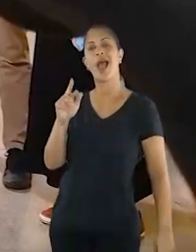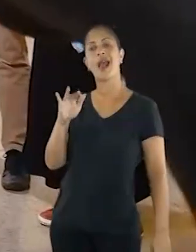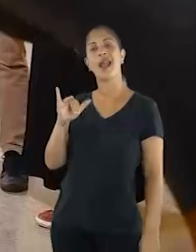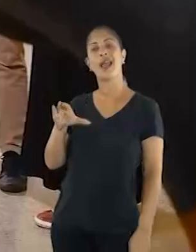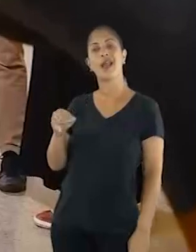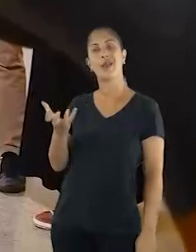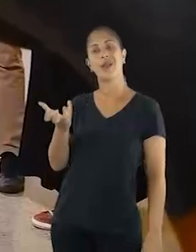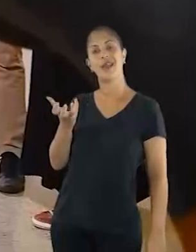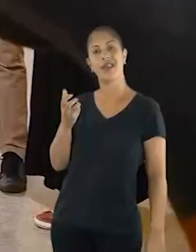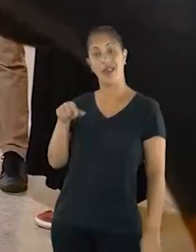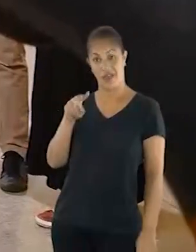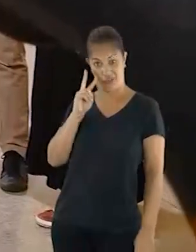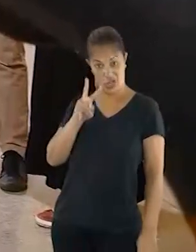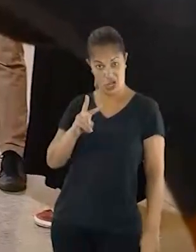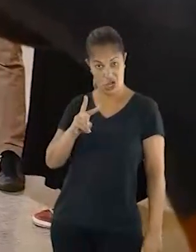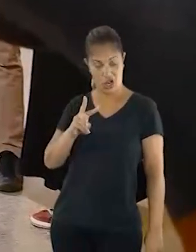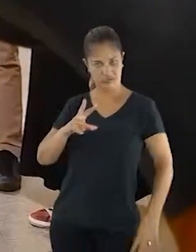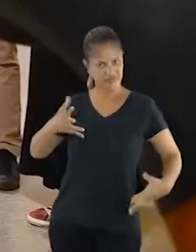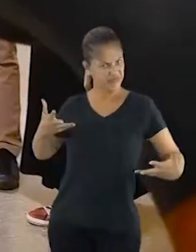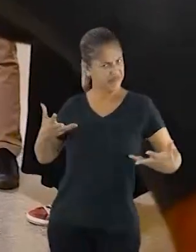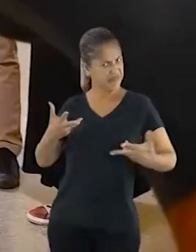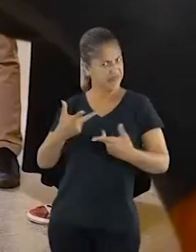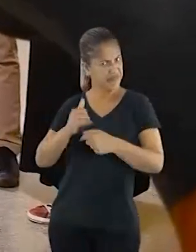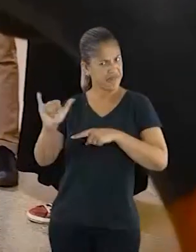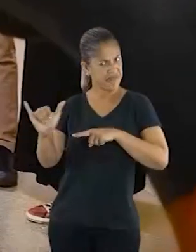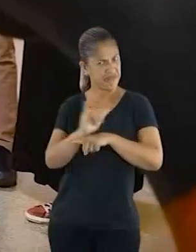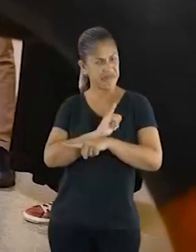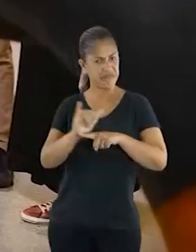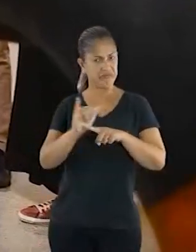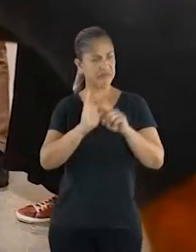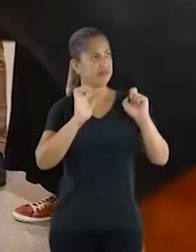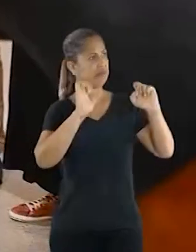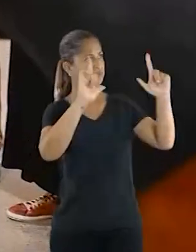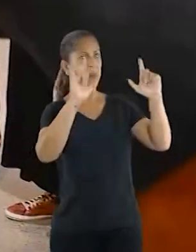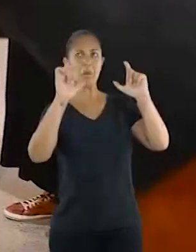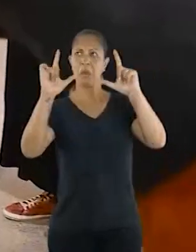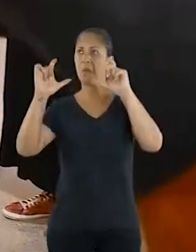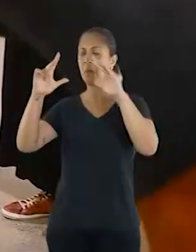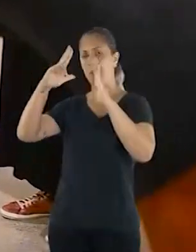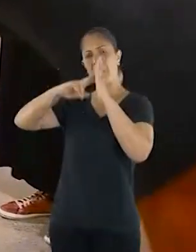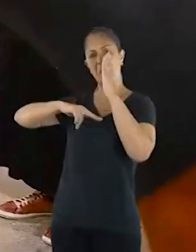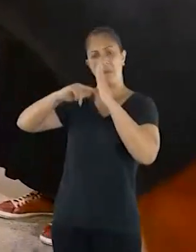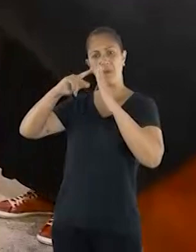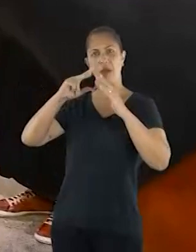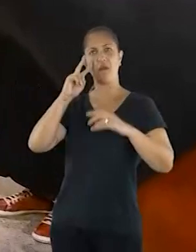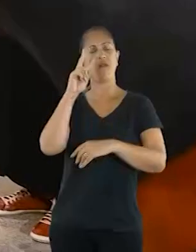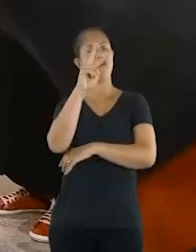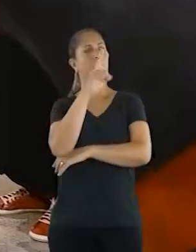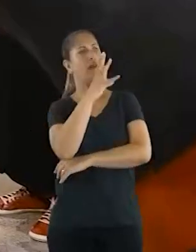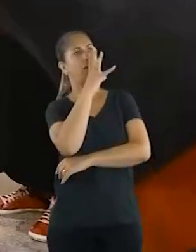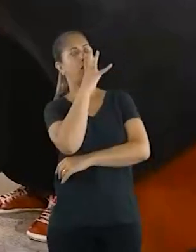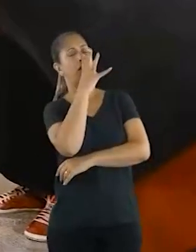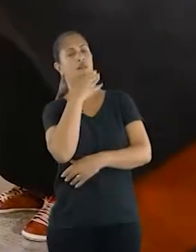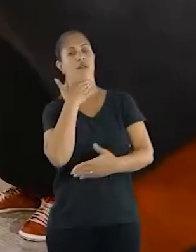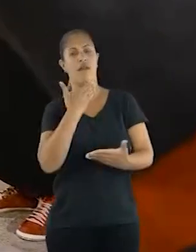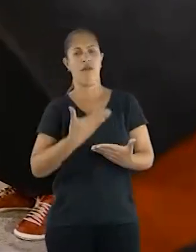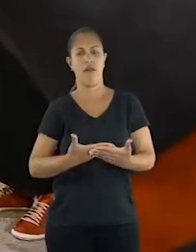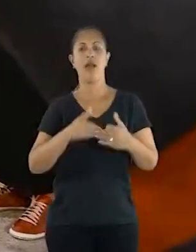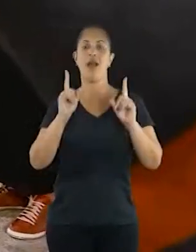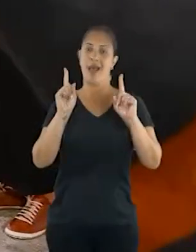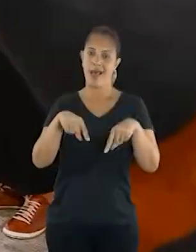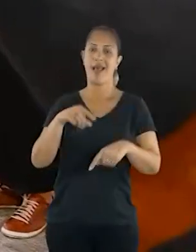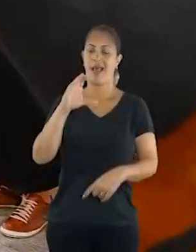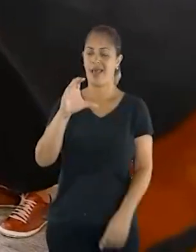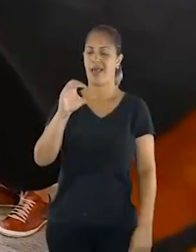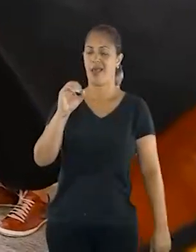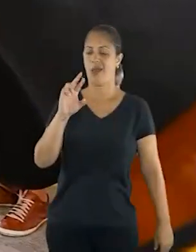Você olha aquela obra sofisticadíssima, que você bate o olho, vê que ela se refere ao